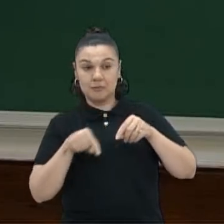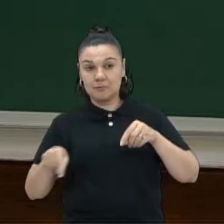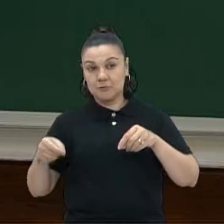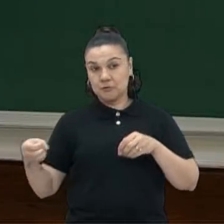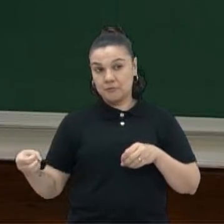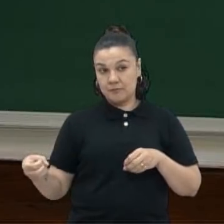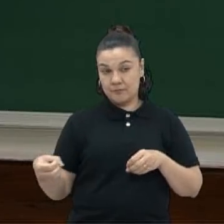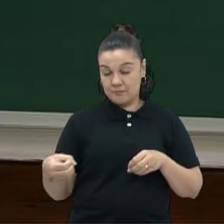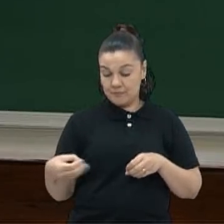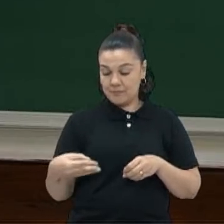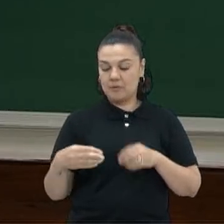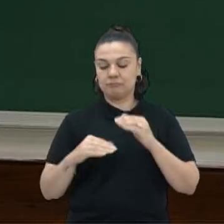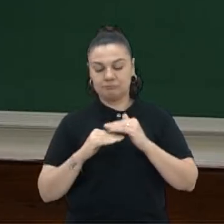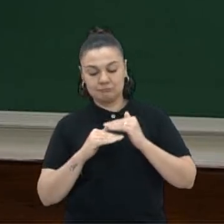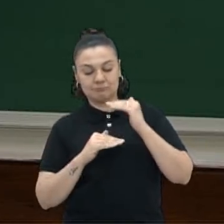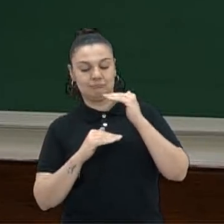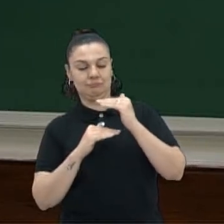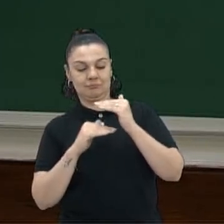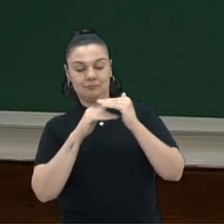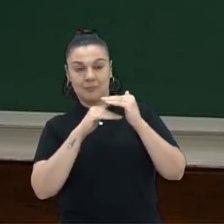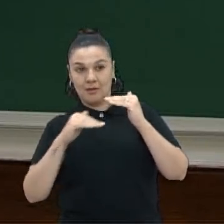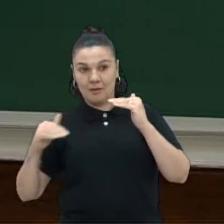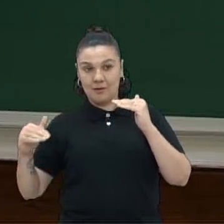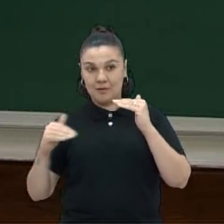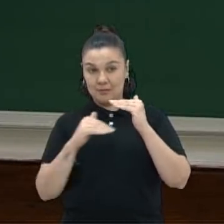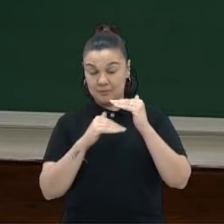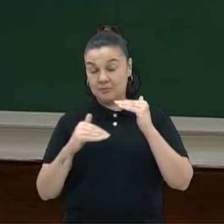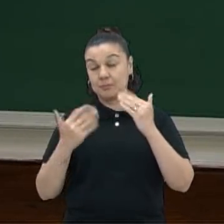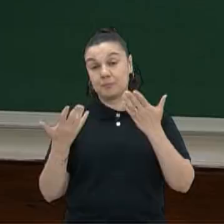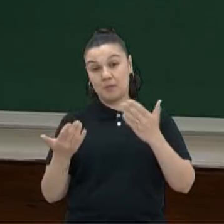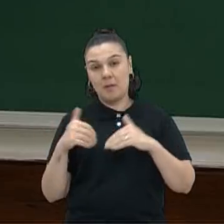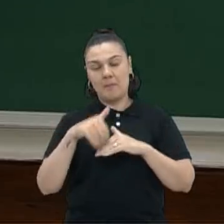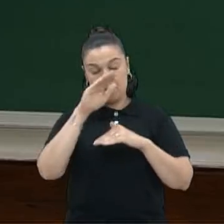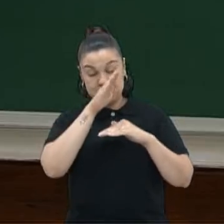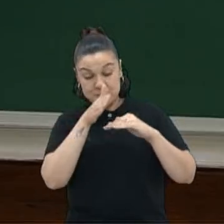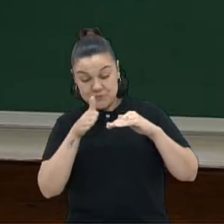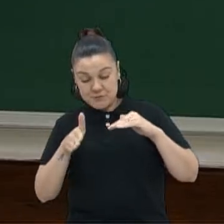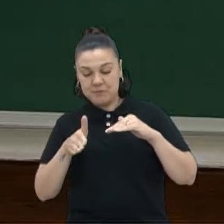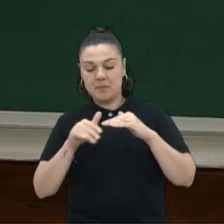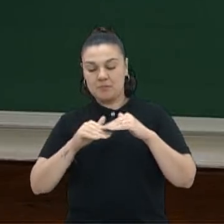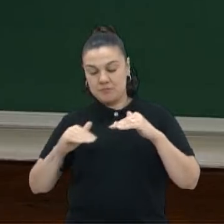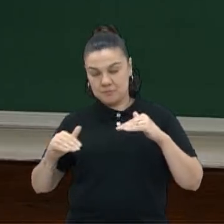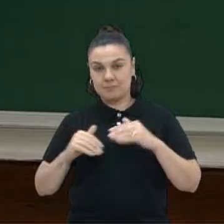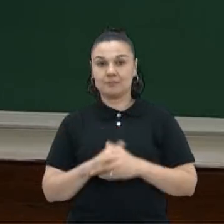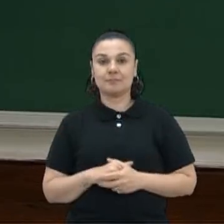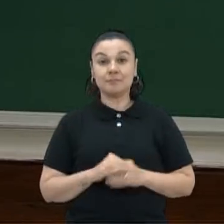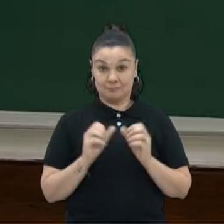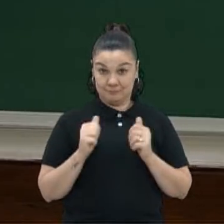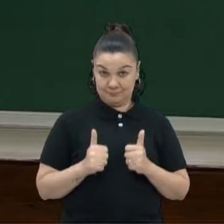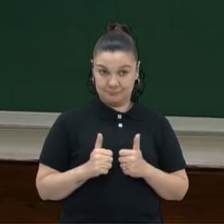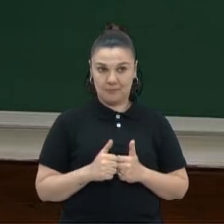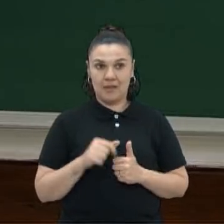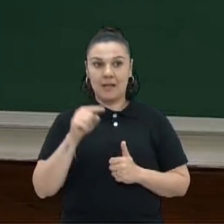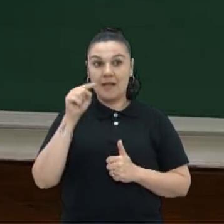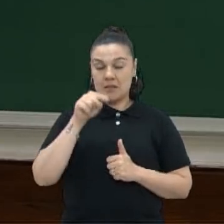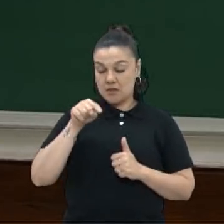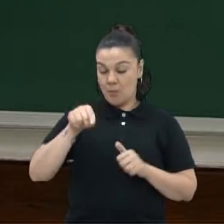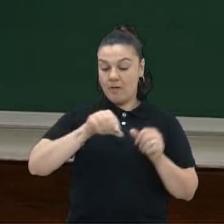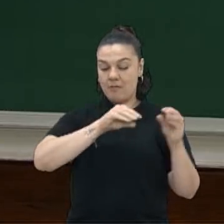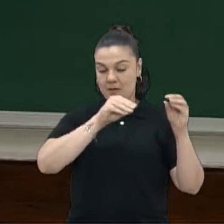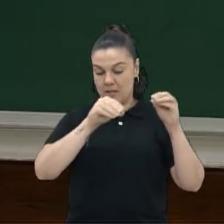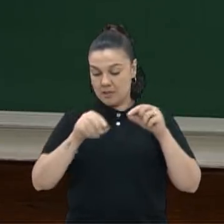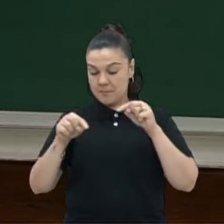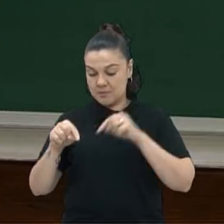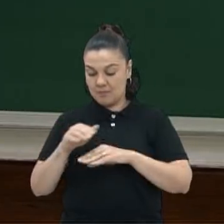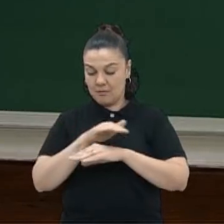fazer com que ele se acumule nessa área aqui, que é a área mais baixa do terreno. Esse processo